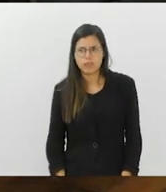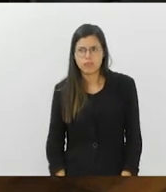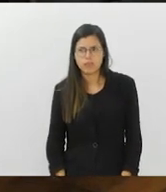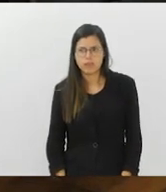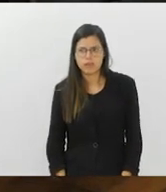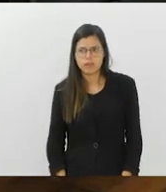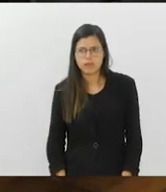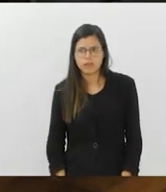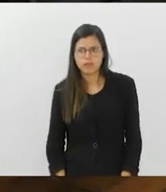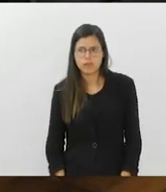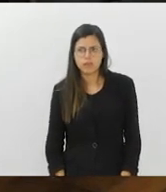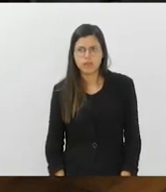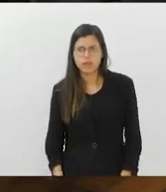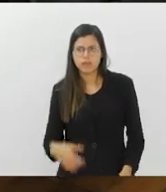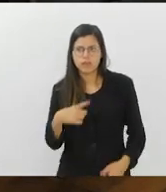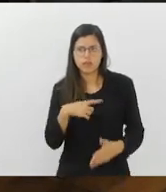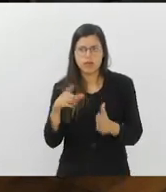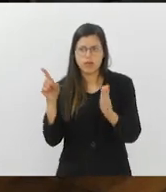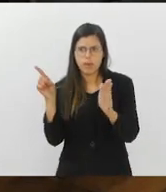assim, há uma pergunta